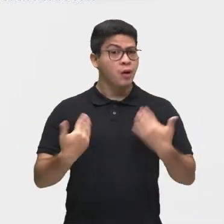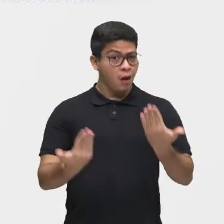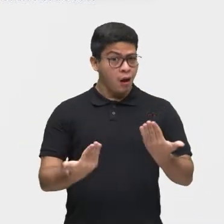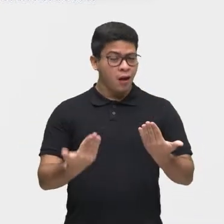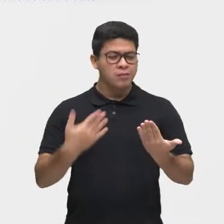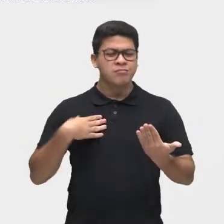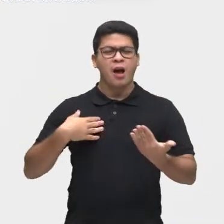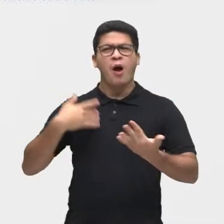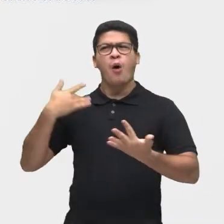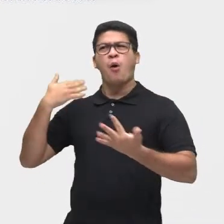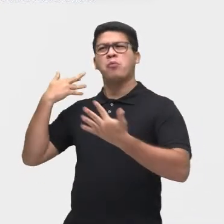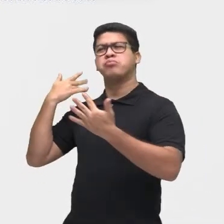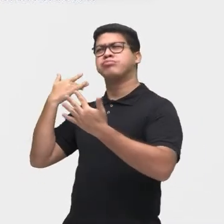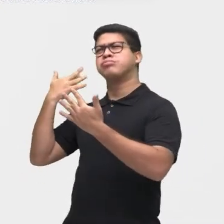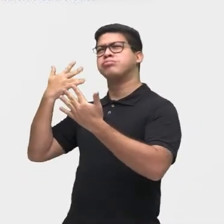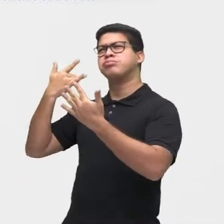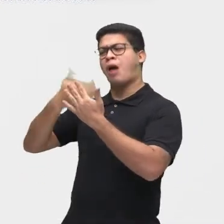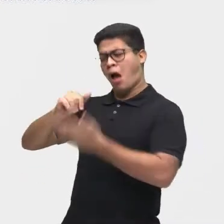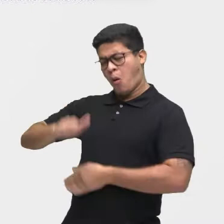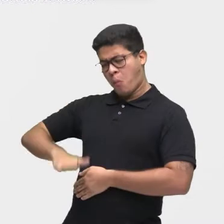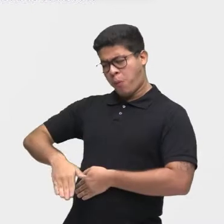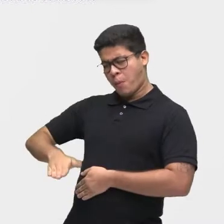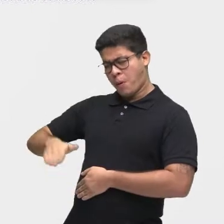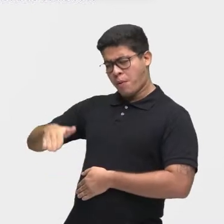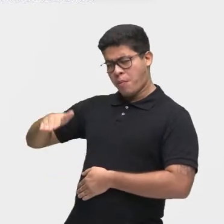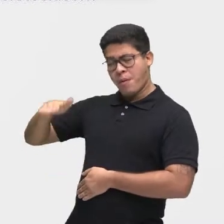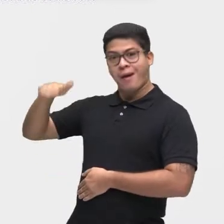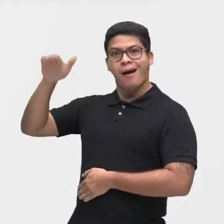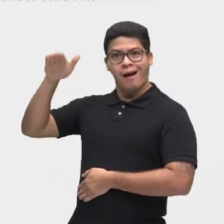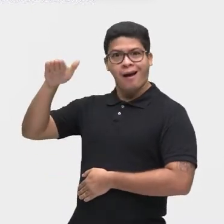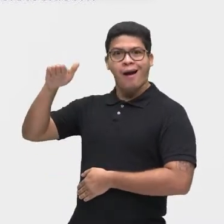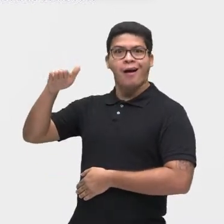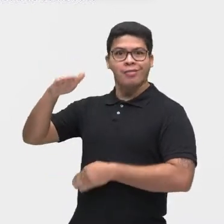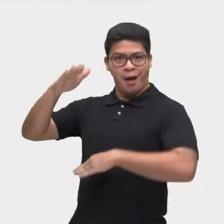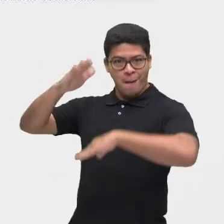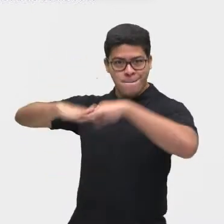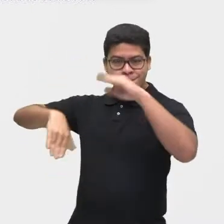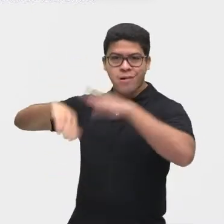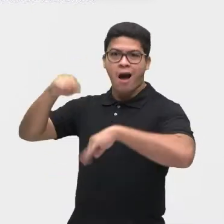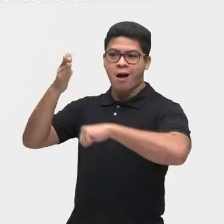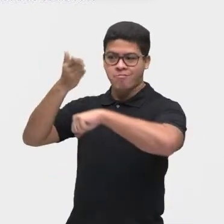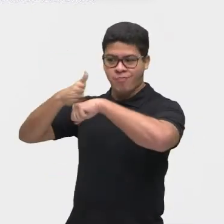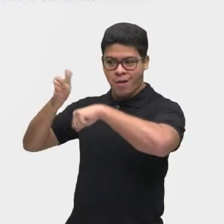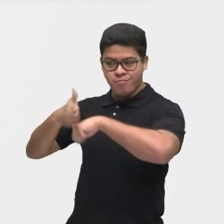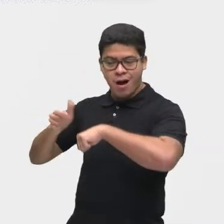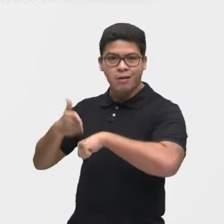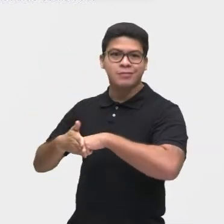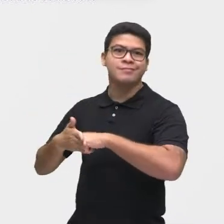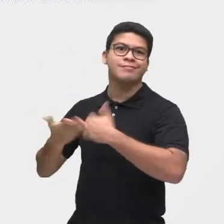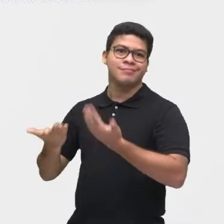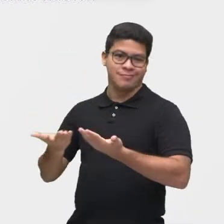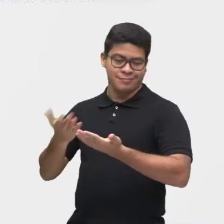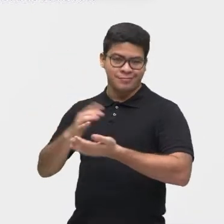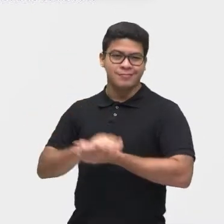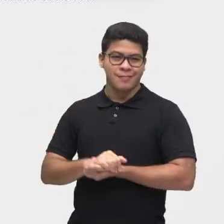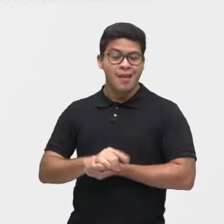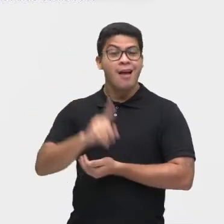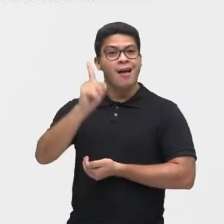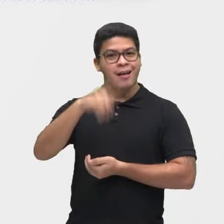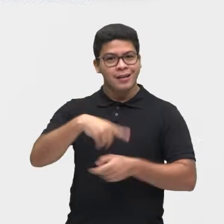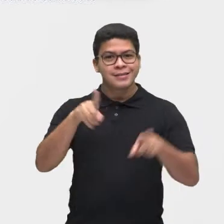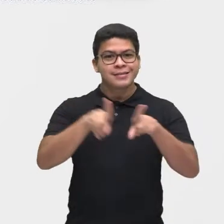lá bem novos, que onde a gente já tem uma flexibilidade grande, né? E